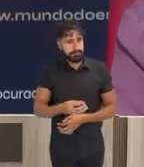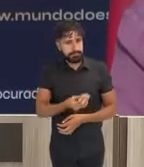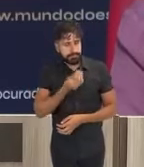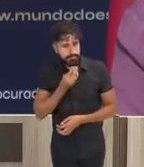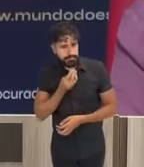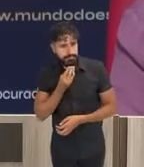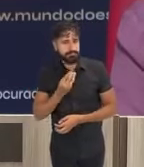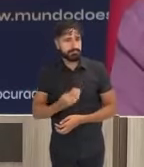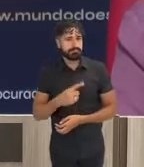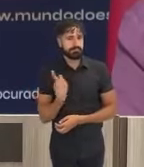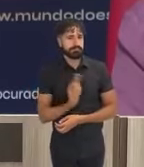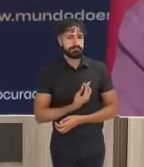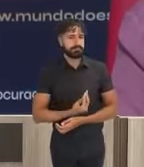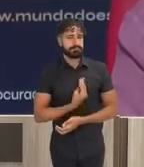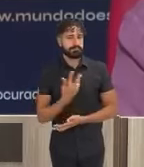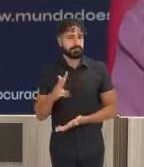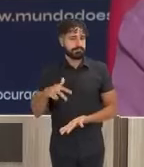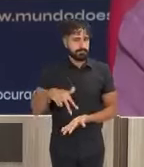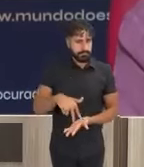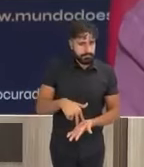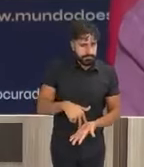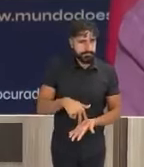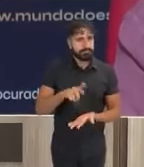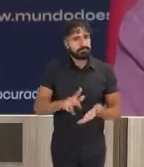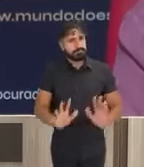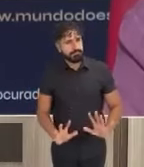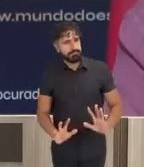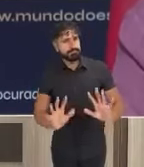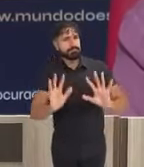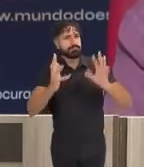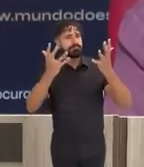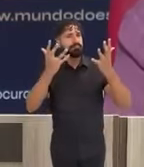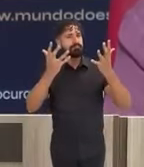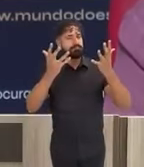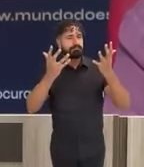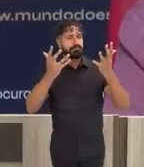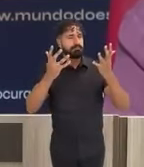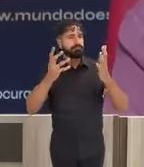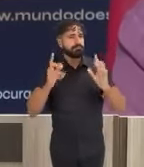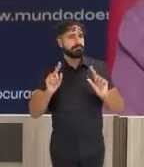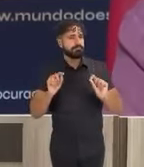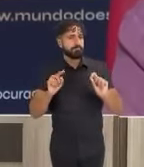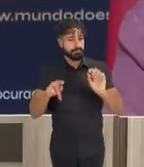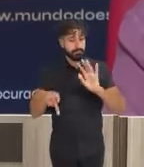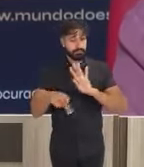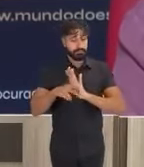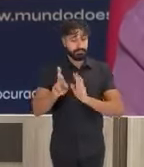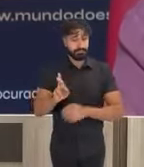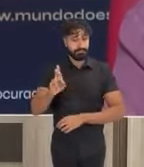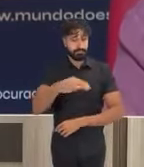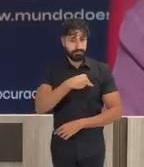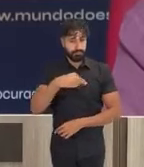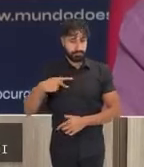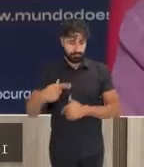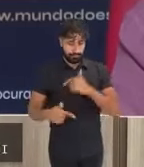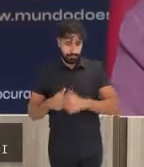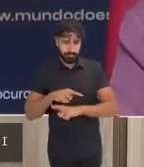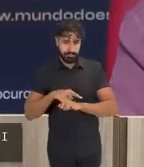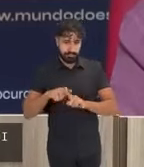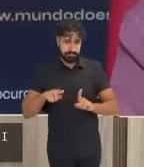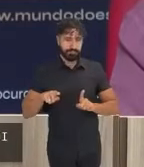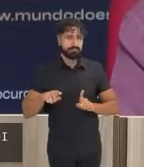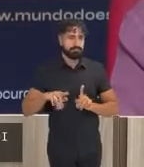de estarmos aqui. É um evento que foi, né, é do Ministério Público do Trabalho, mas foi